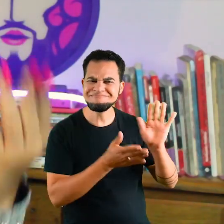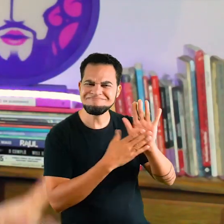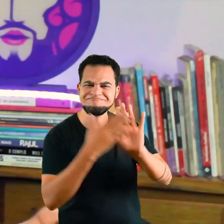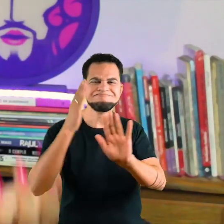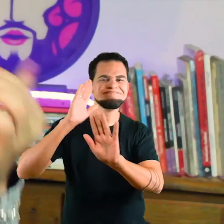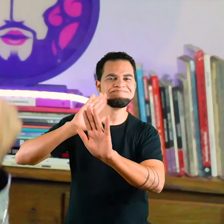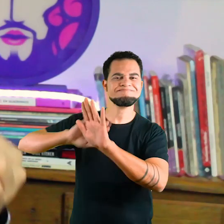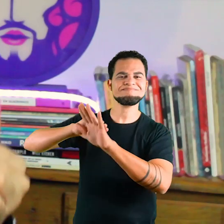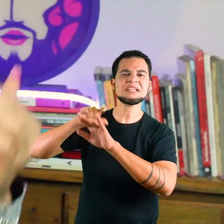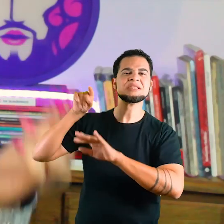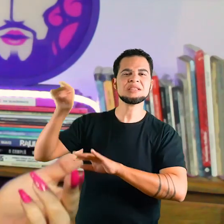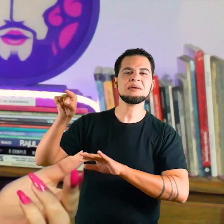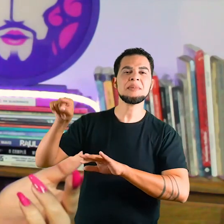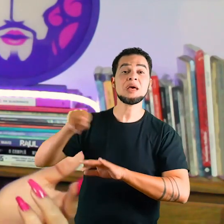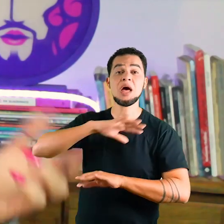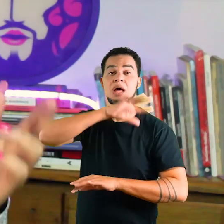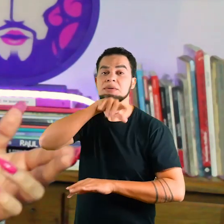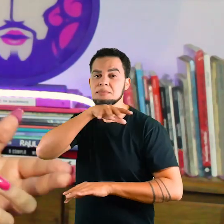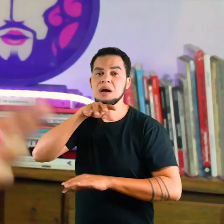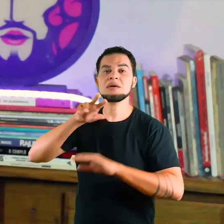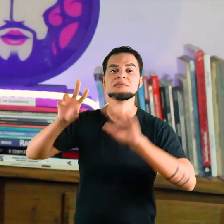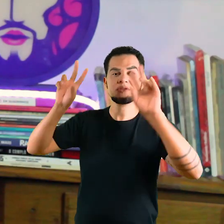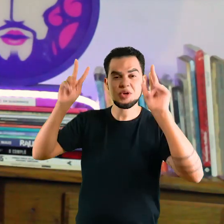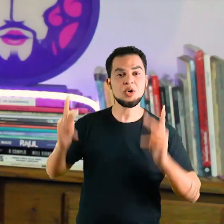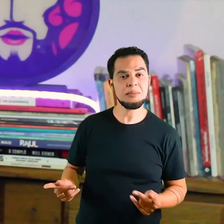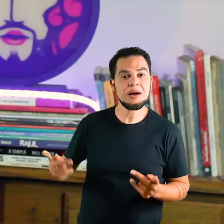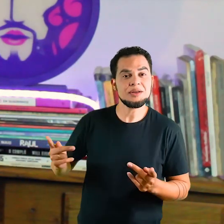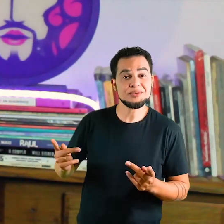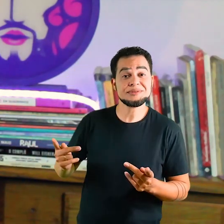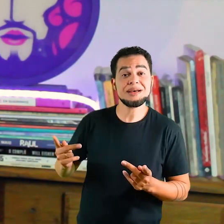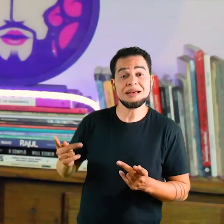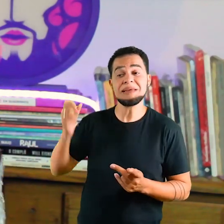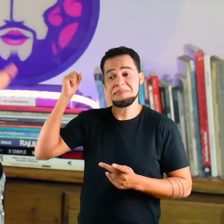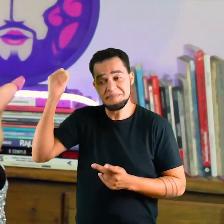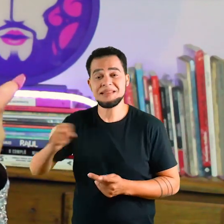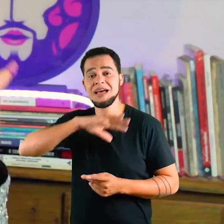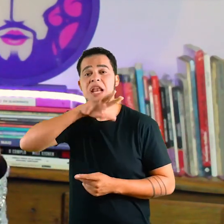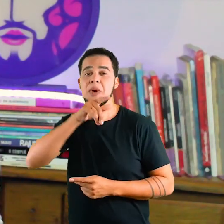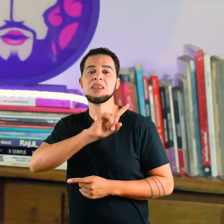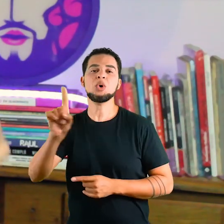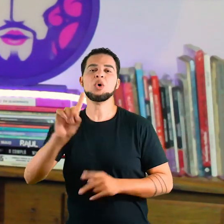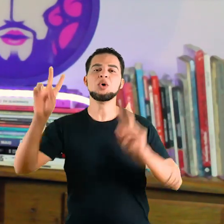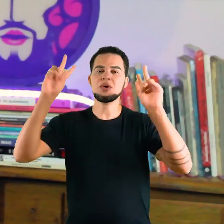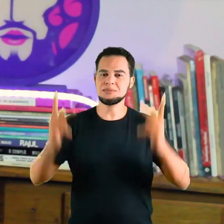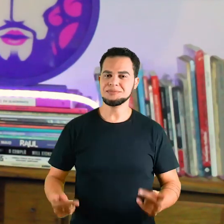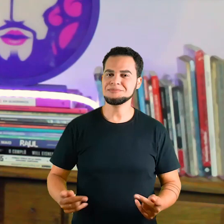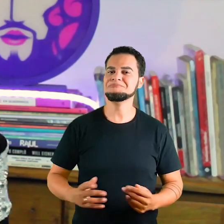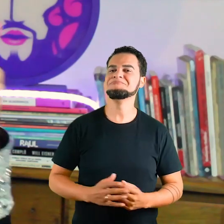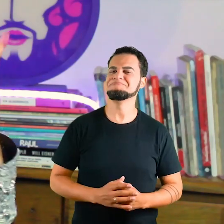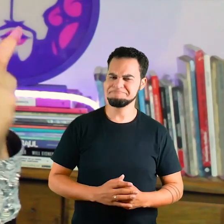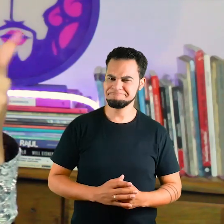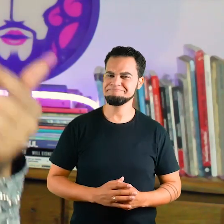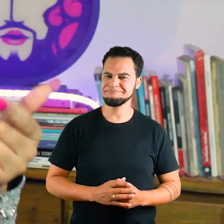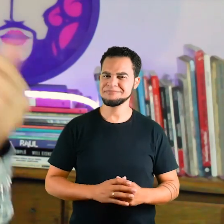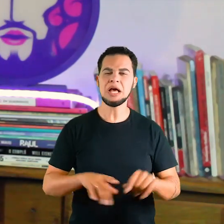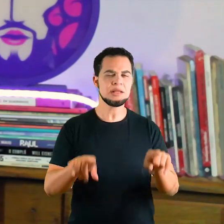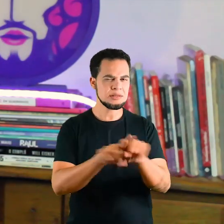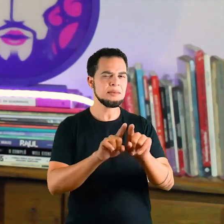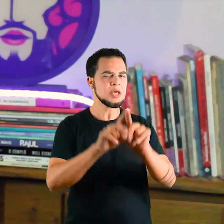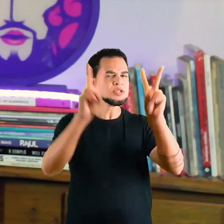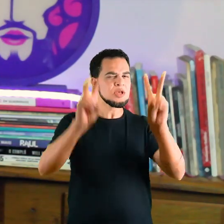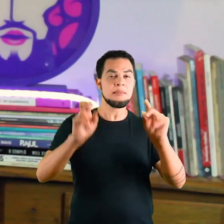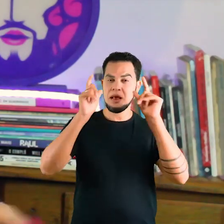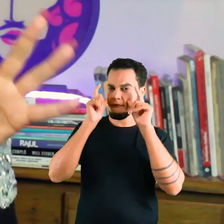são submetidos animais humanos que abatem animais não humanos. Outro ponto que é importante ressaltar sobre o fetiche